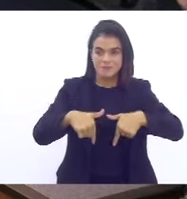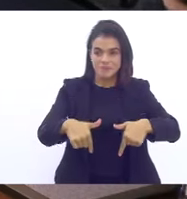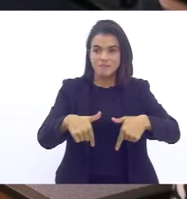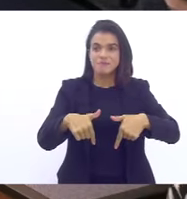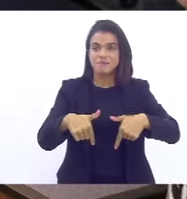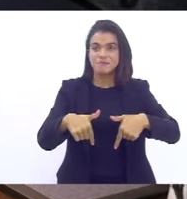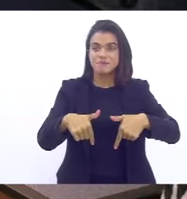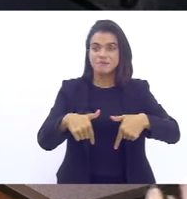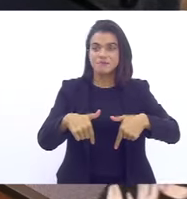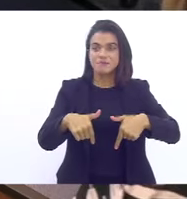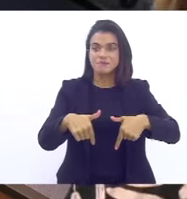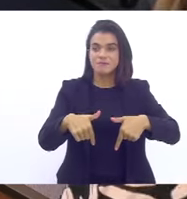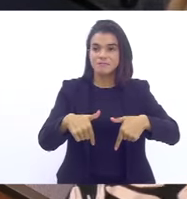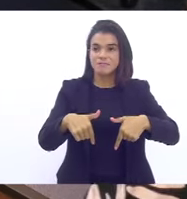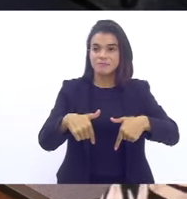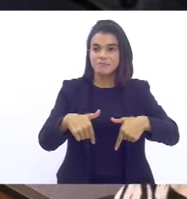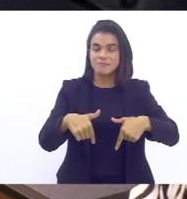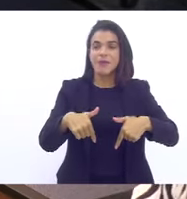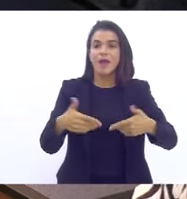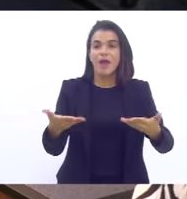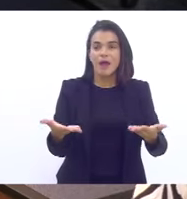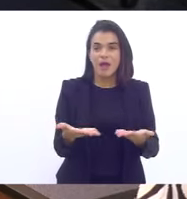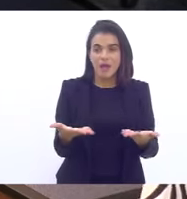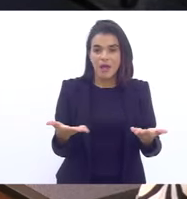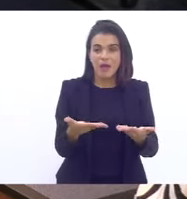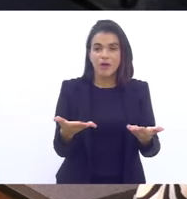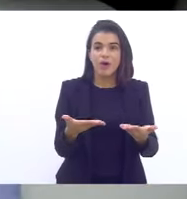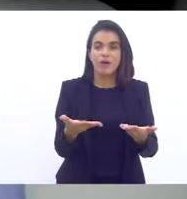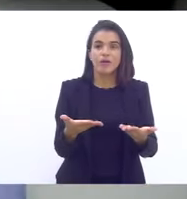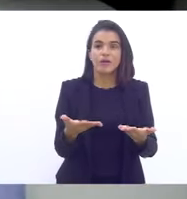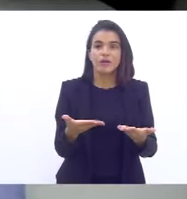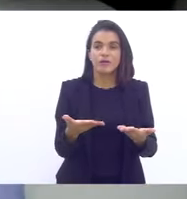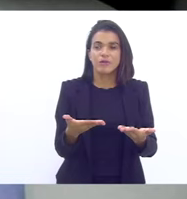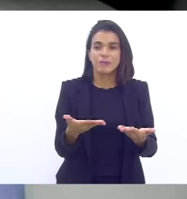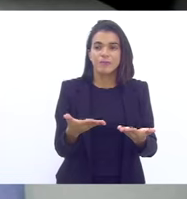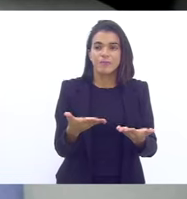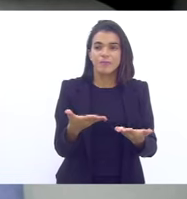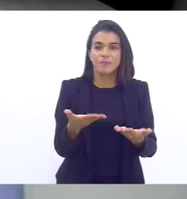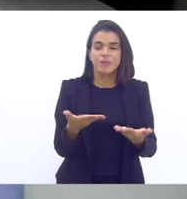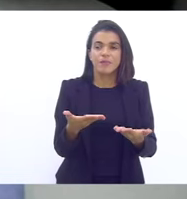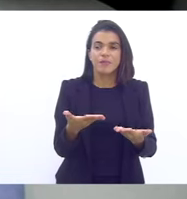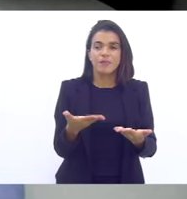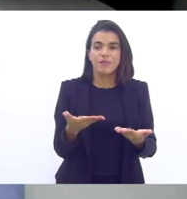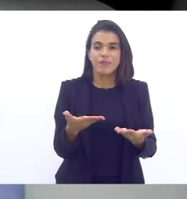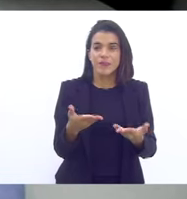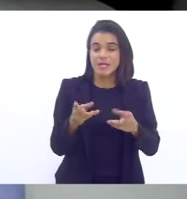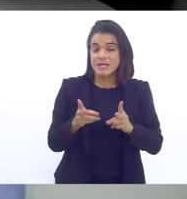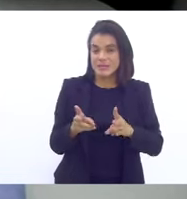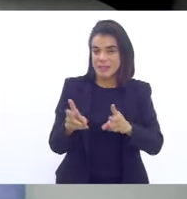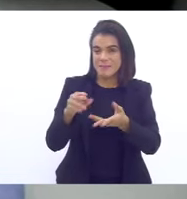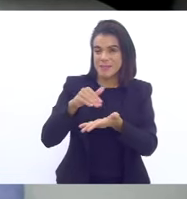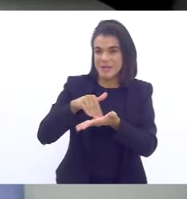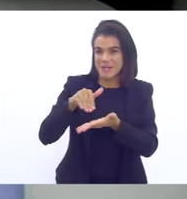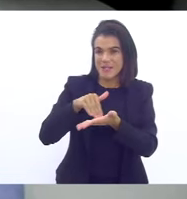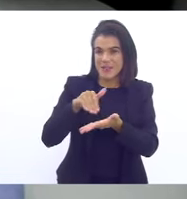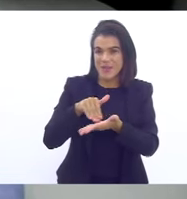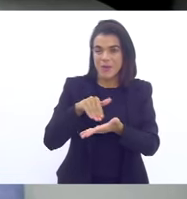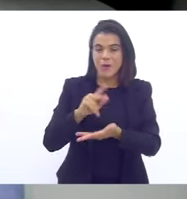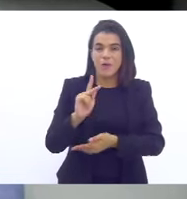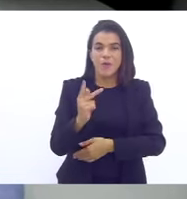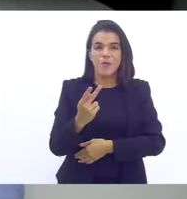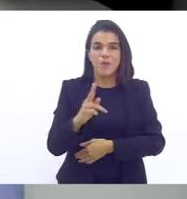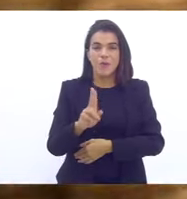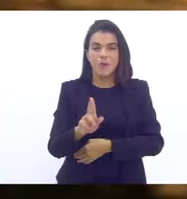passar E vou passar aqui inicialmente para o nosso sempre deputado, sempre secretário, deputado Guleal, para fazer